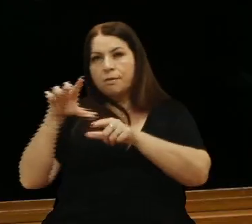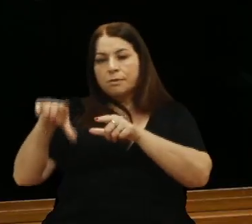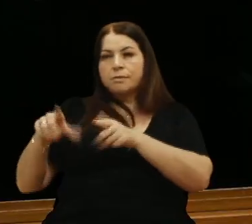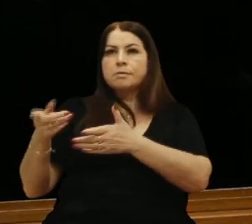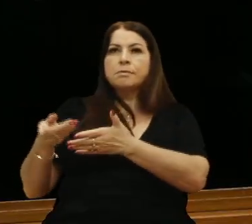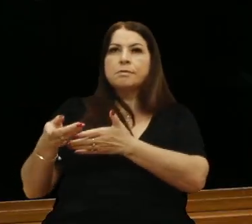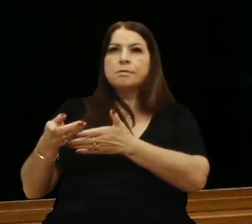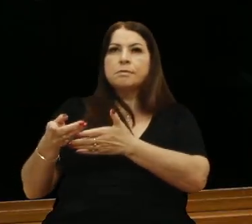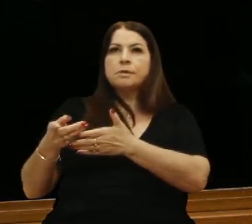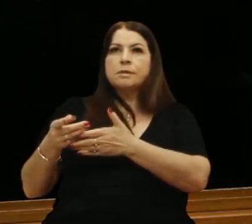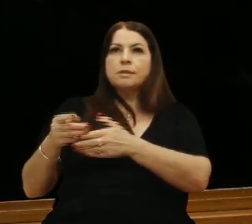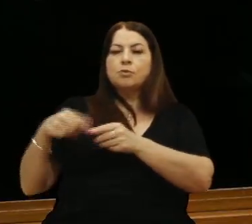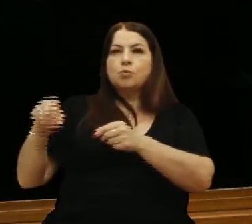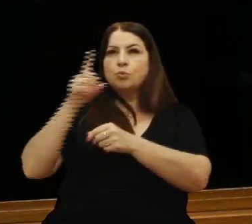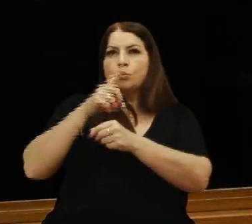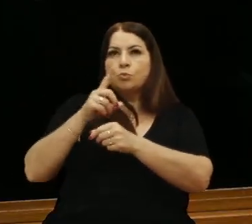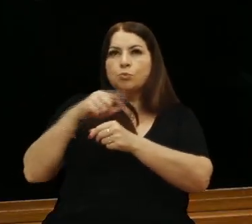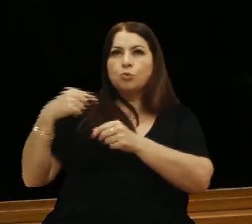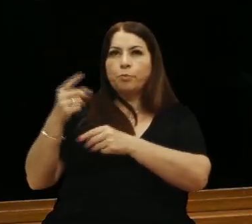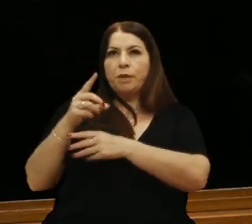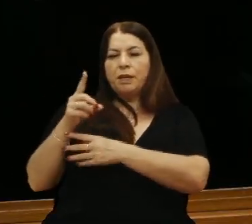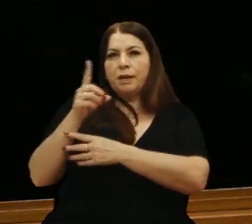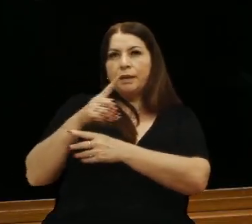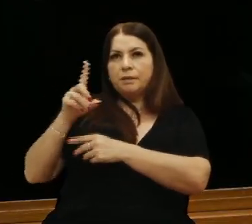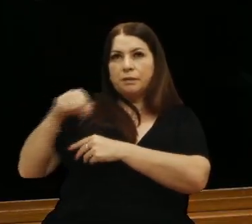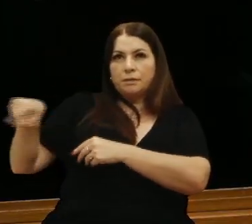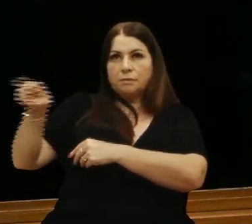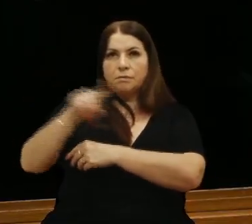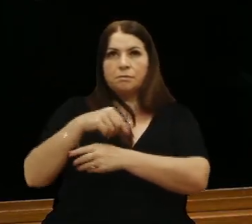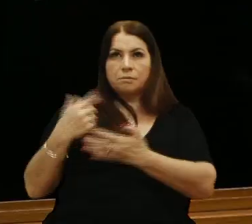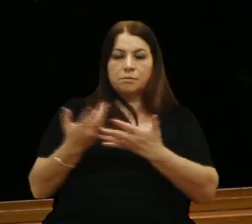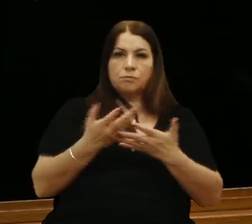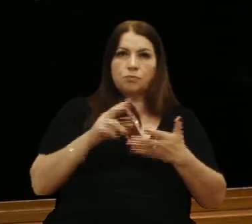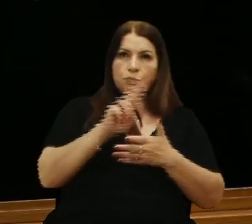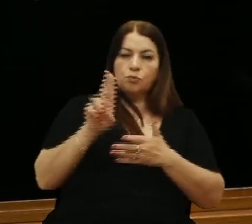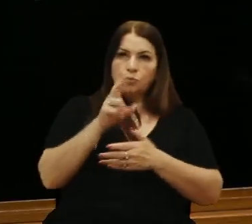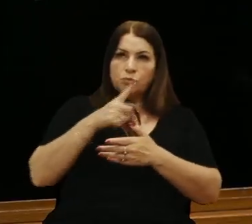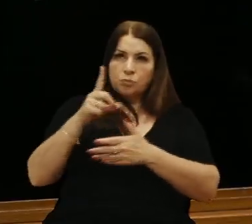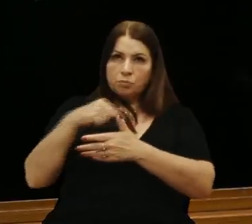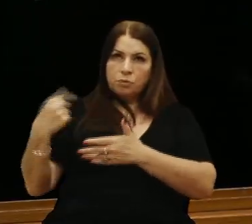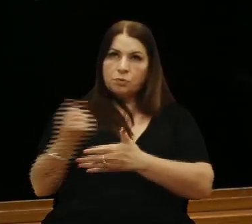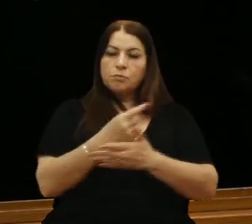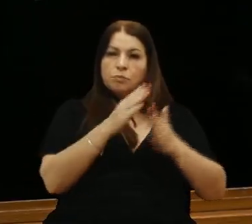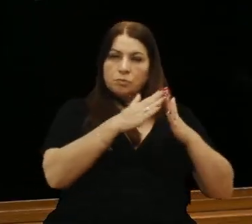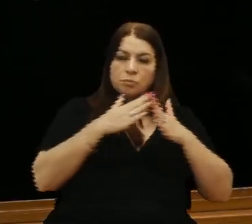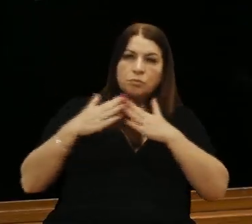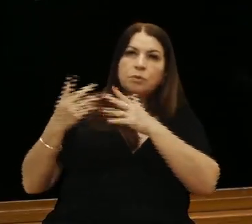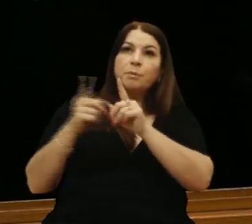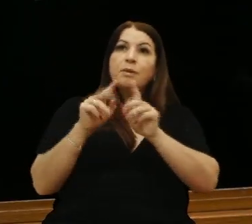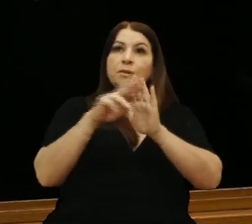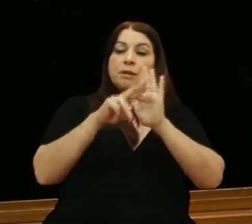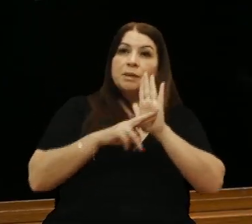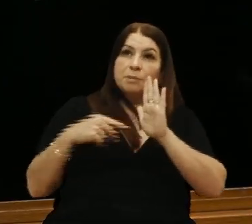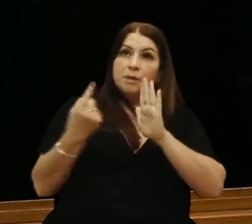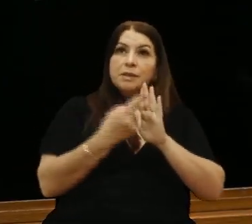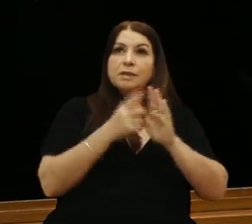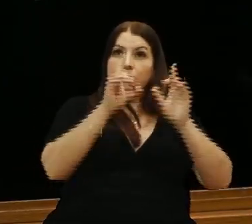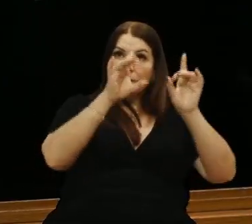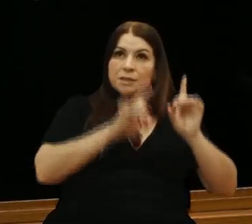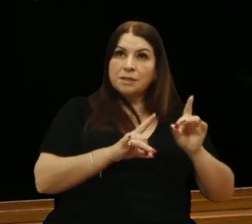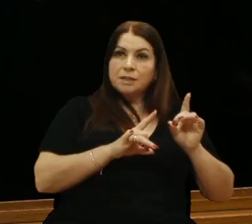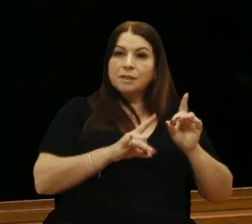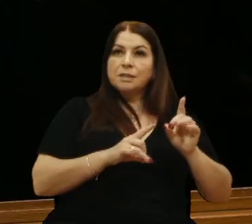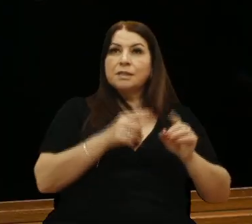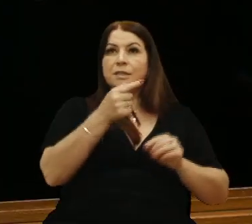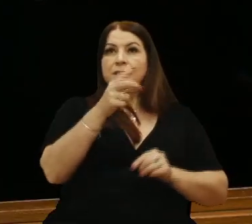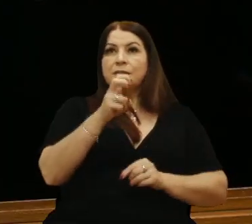zonas dominicais e também zonas que vão ser destinadas à habitação. E as zonas de habitação têm regramento específico para o dia de